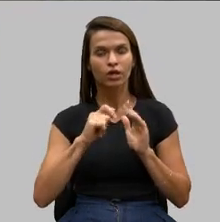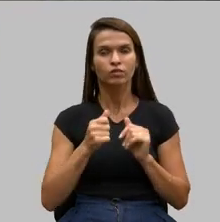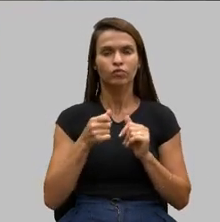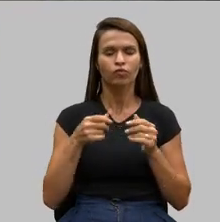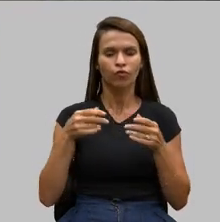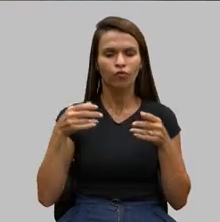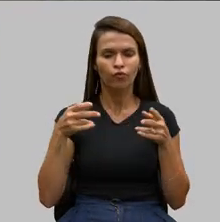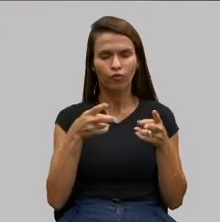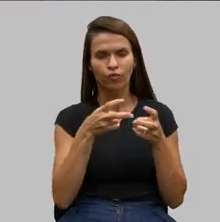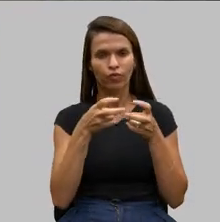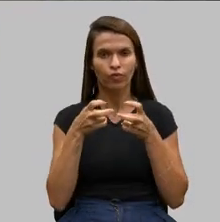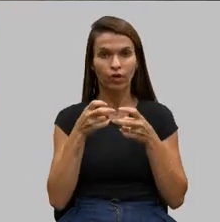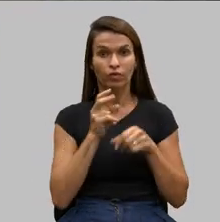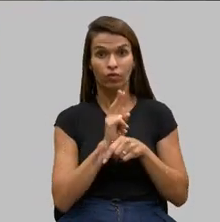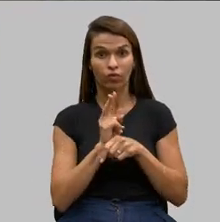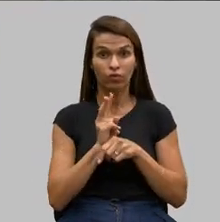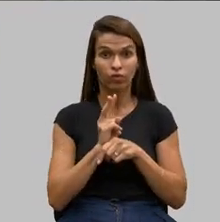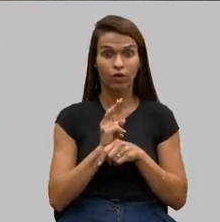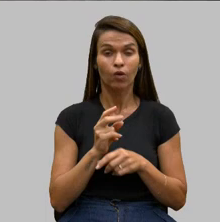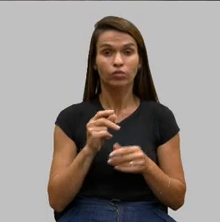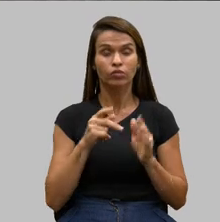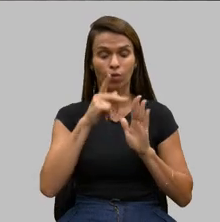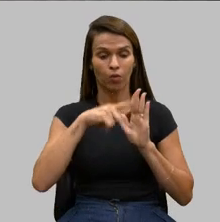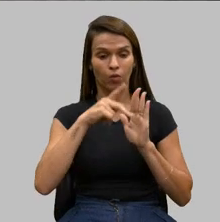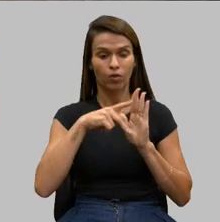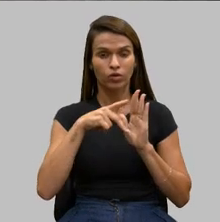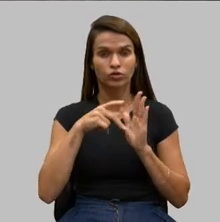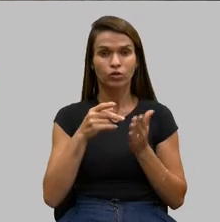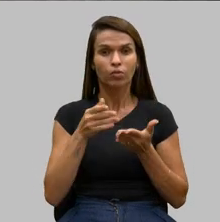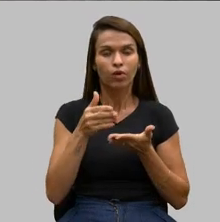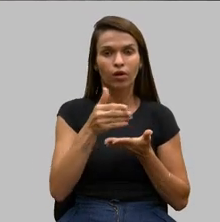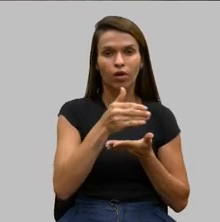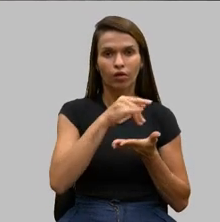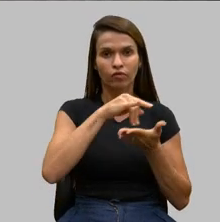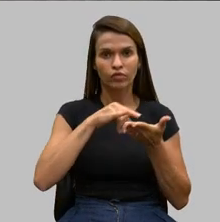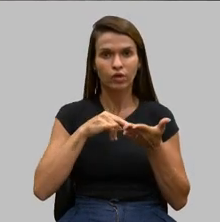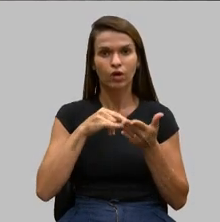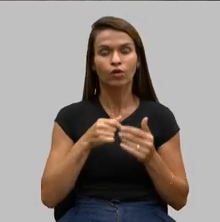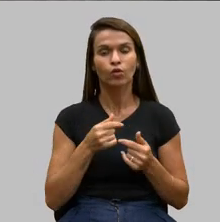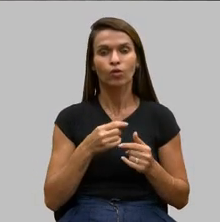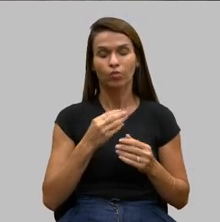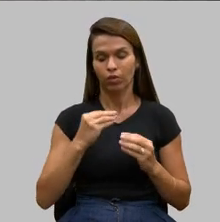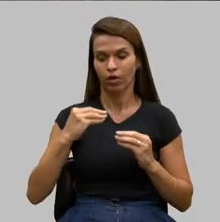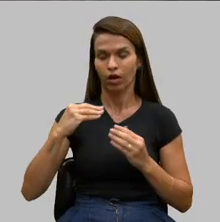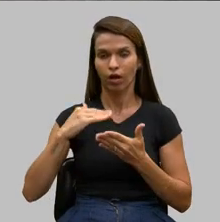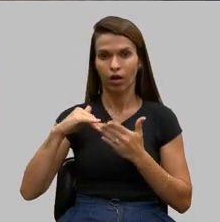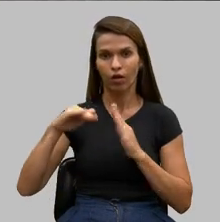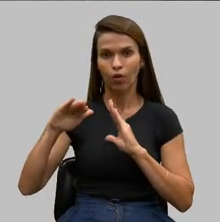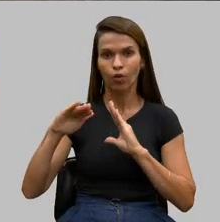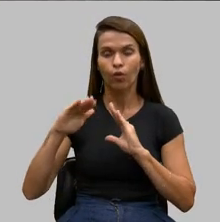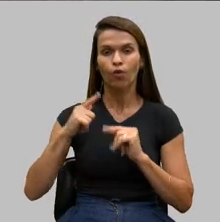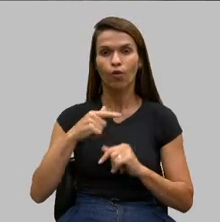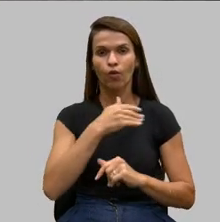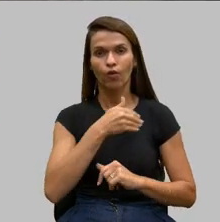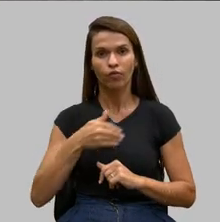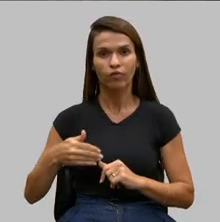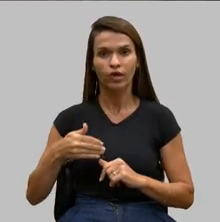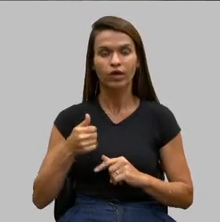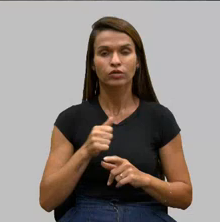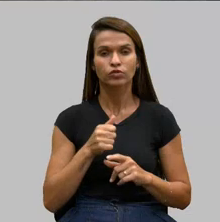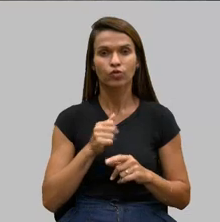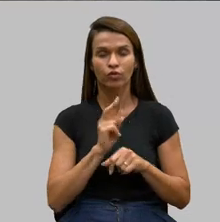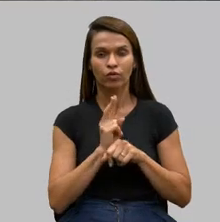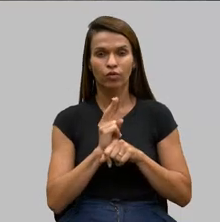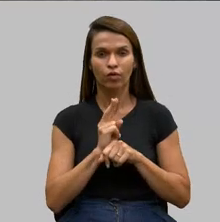fiscal bem como o plano de recuperação fiscal encaminhado pelo governo à Secretaria do Tesouro Nacional no último dia 31 de Maio tendo em